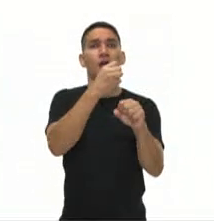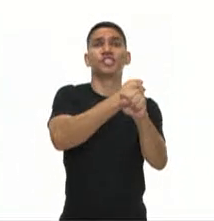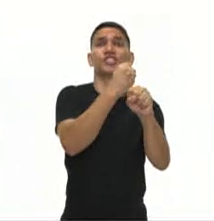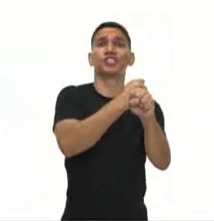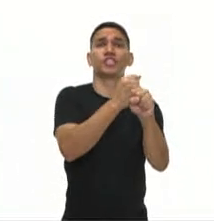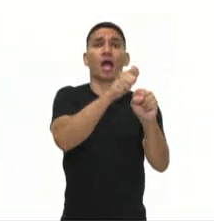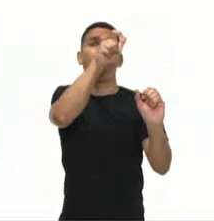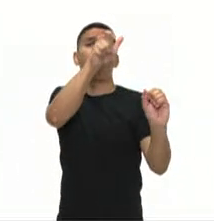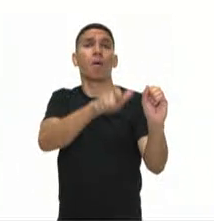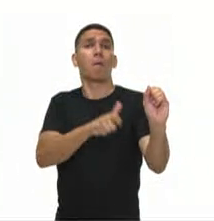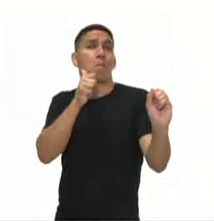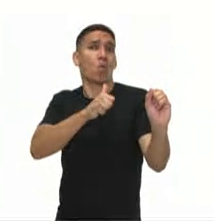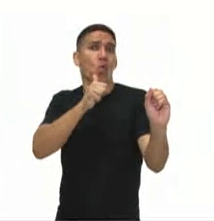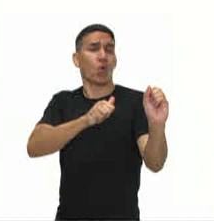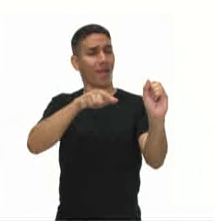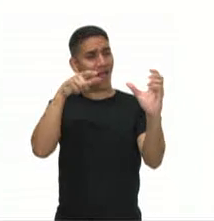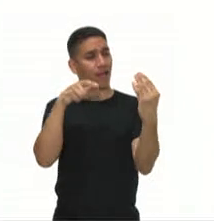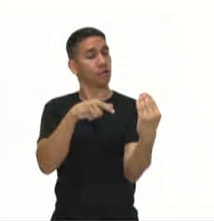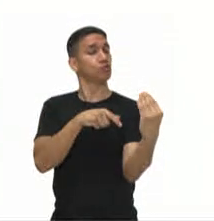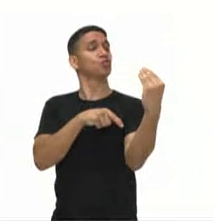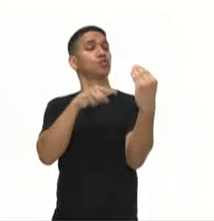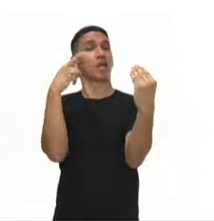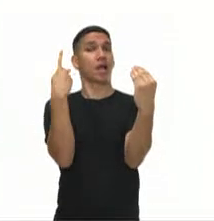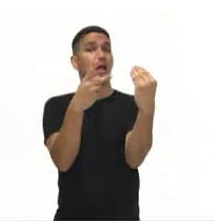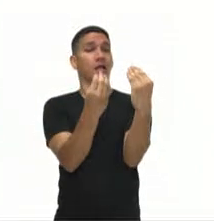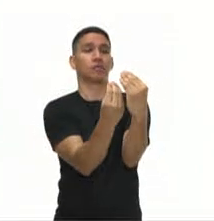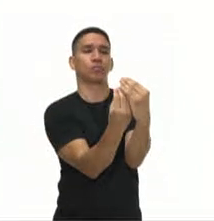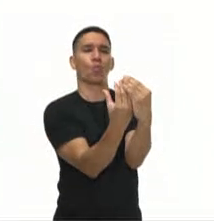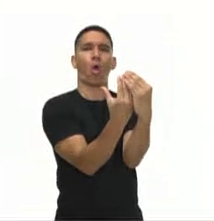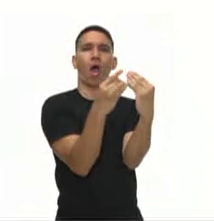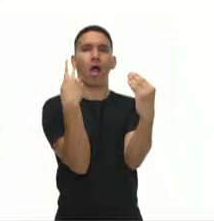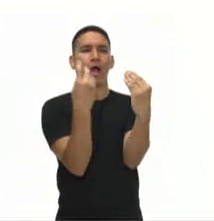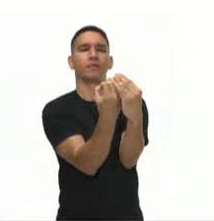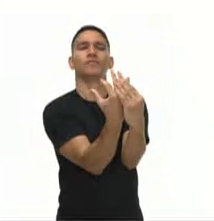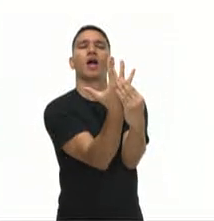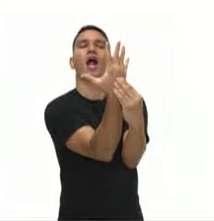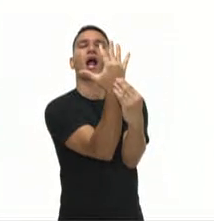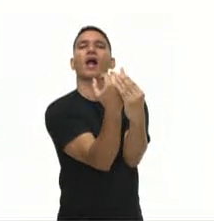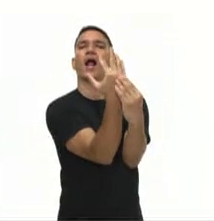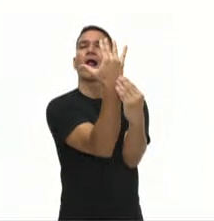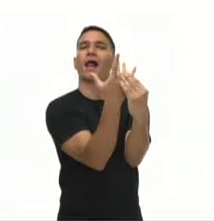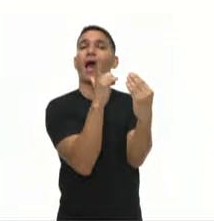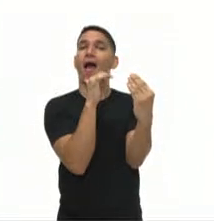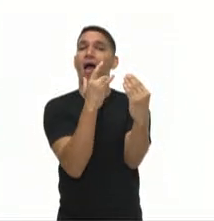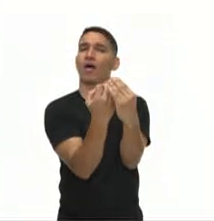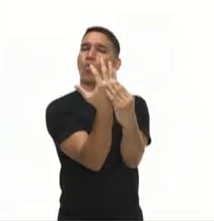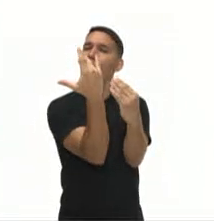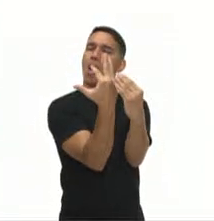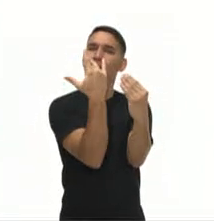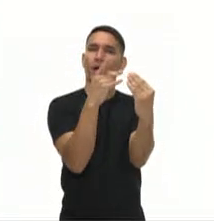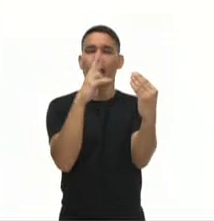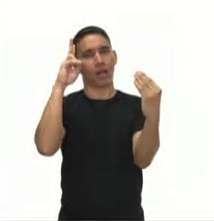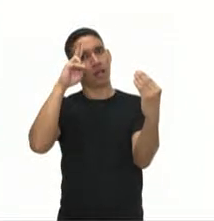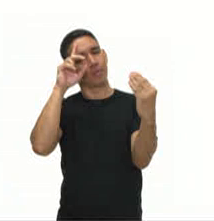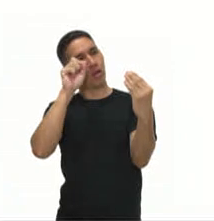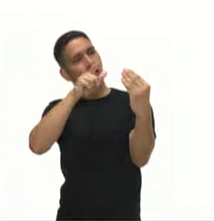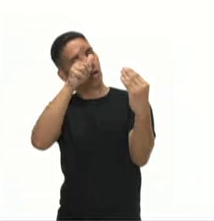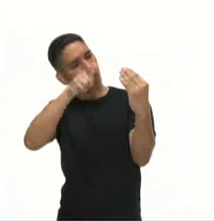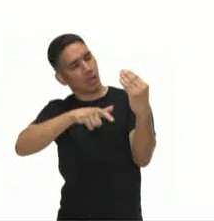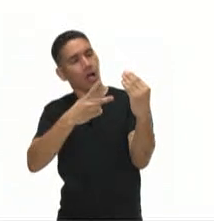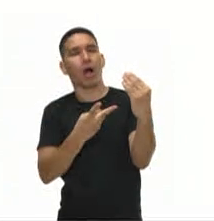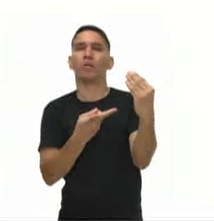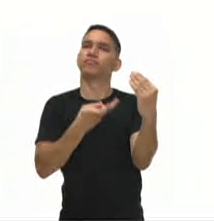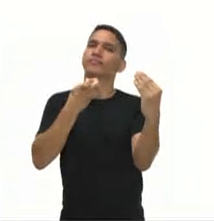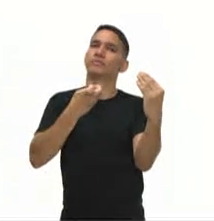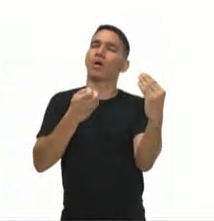a estátua de uma mulher e que era da boca da mulher que saía. Lembrou-se de que realmente ao primeiro gole sentira